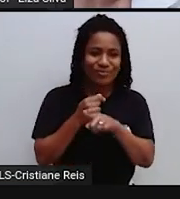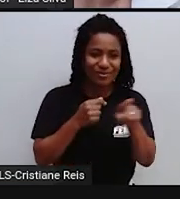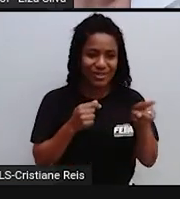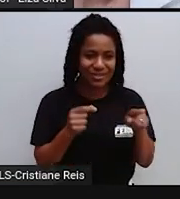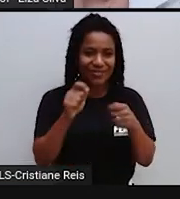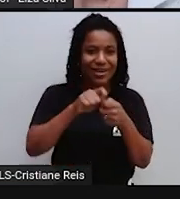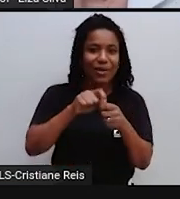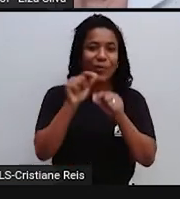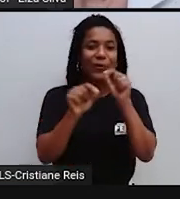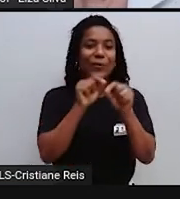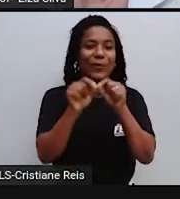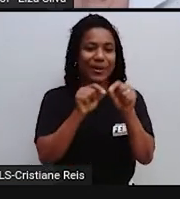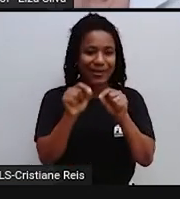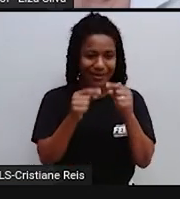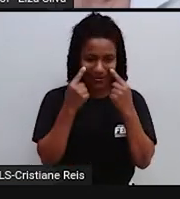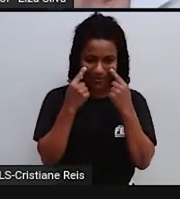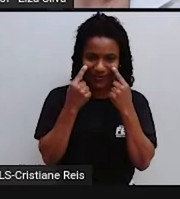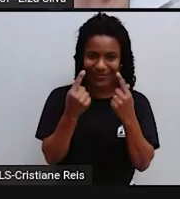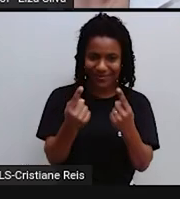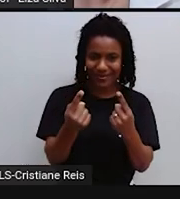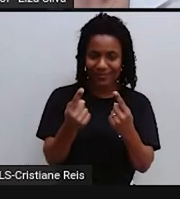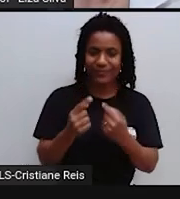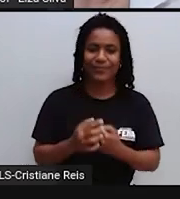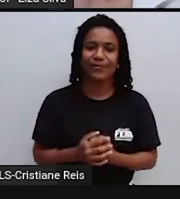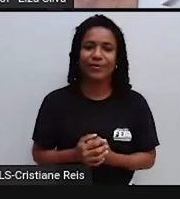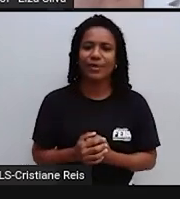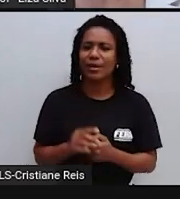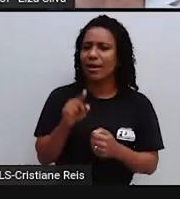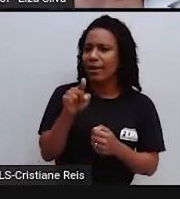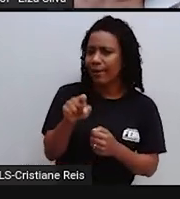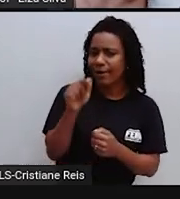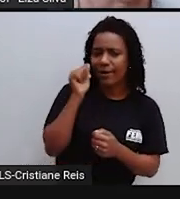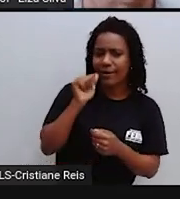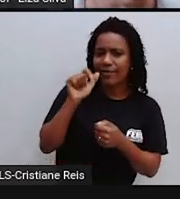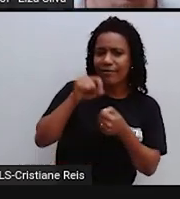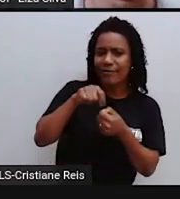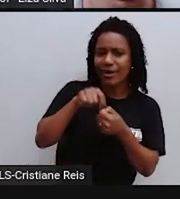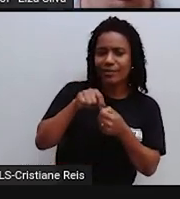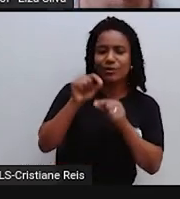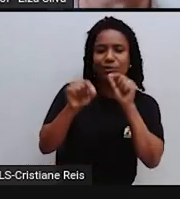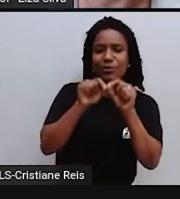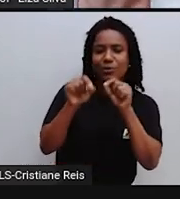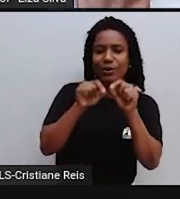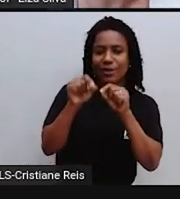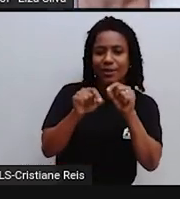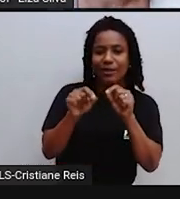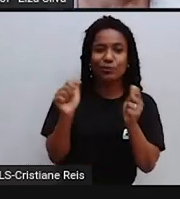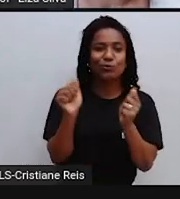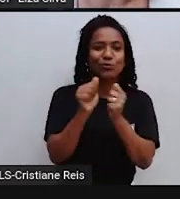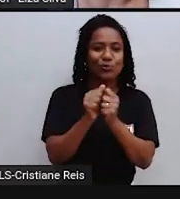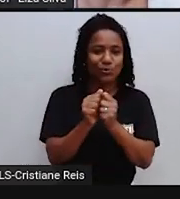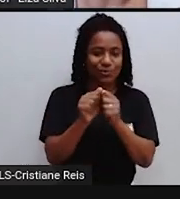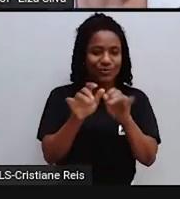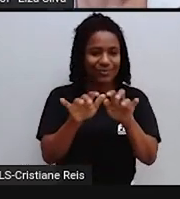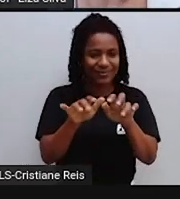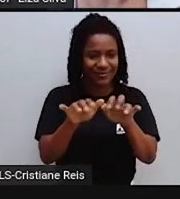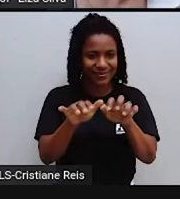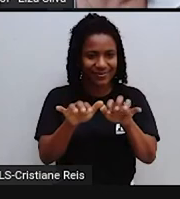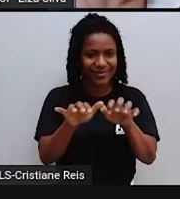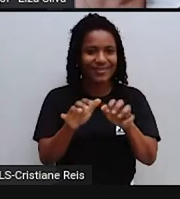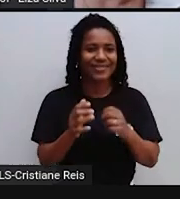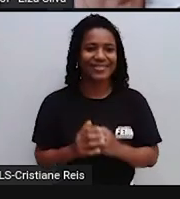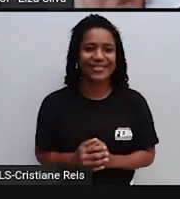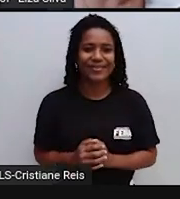imagem. What is she doing? O que ela está fazendo? Então, escrevam aí junto comigo. She